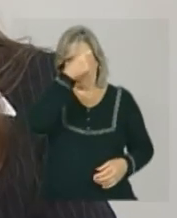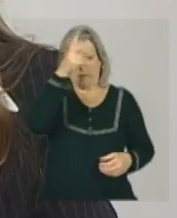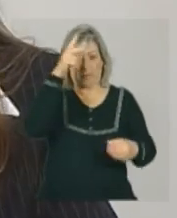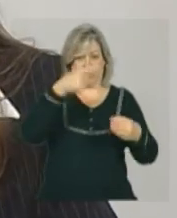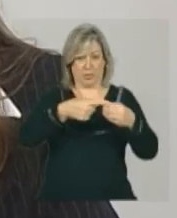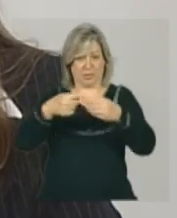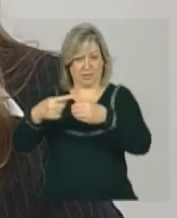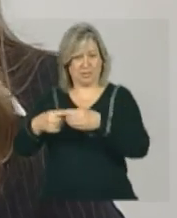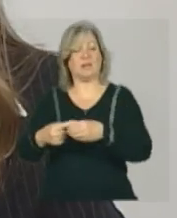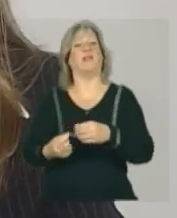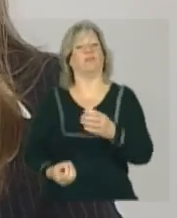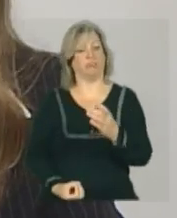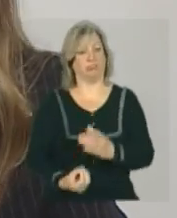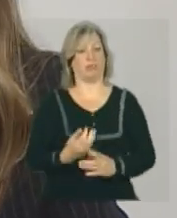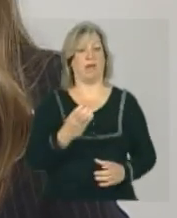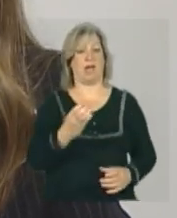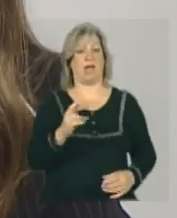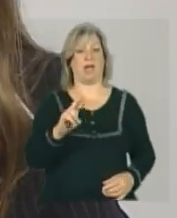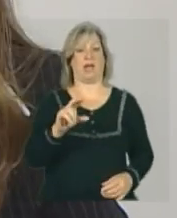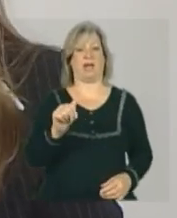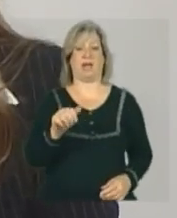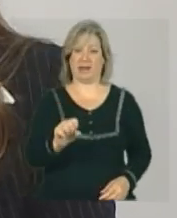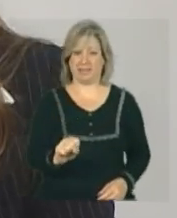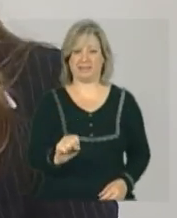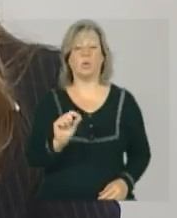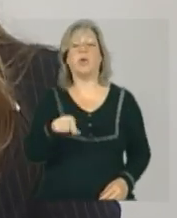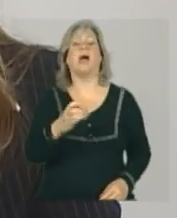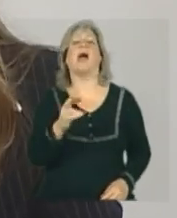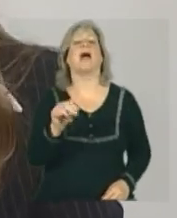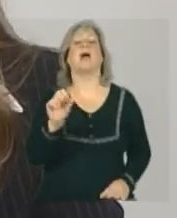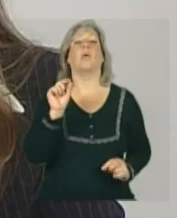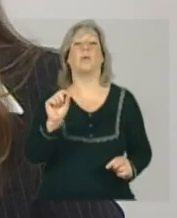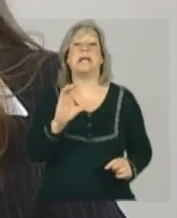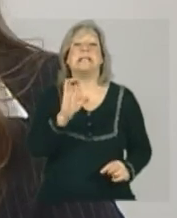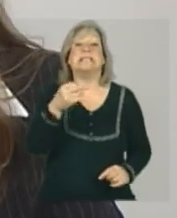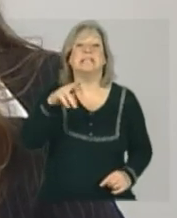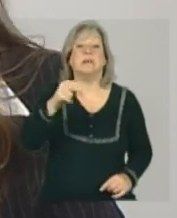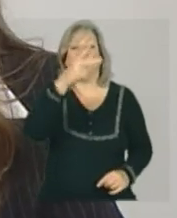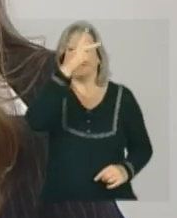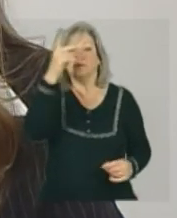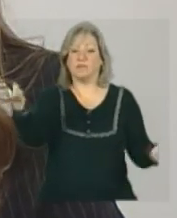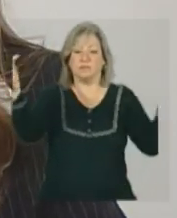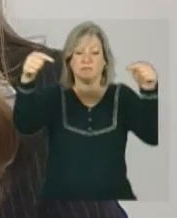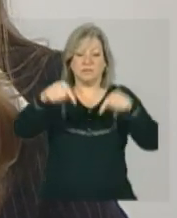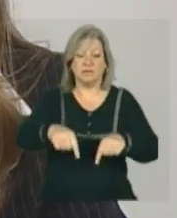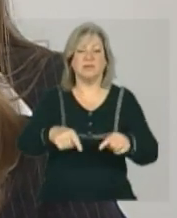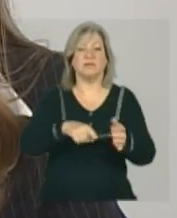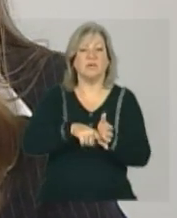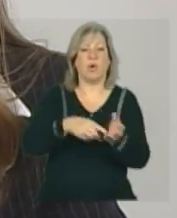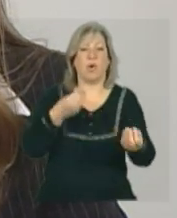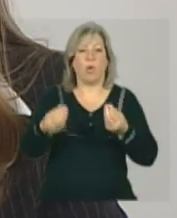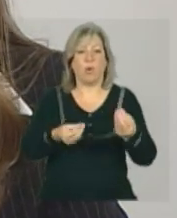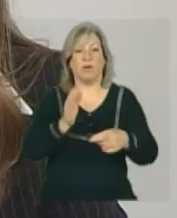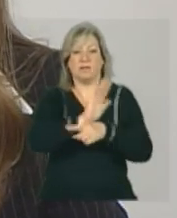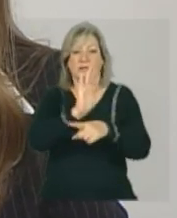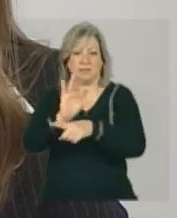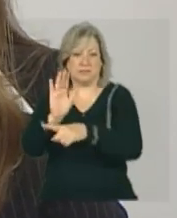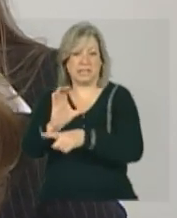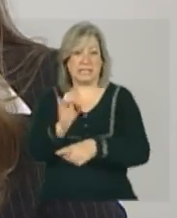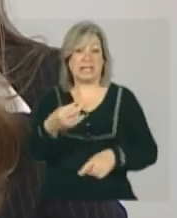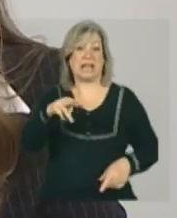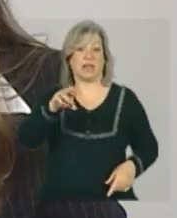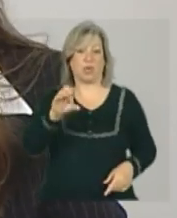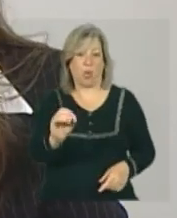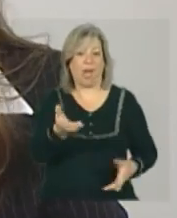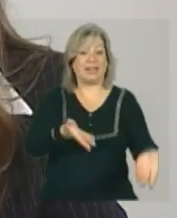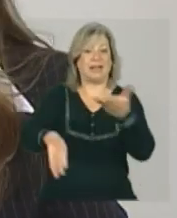ar uma expansão, onde a gente ofertava um PAIF, né, um CRAS, para cada município brasileiro que